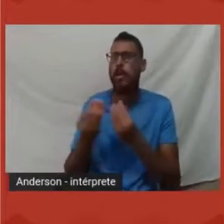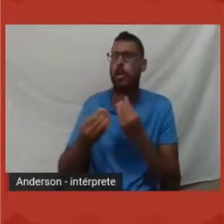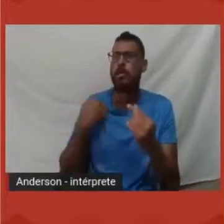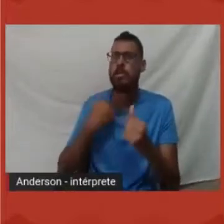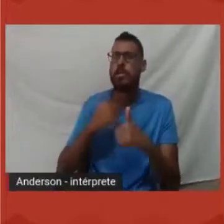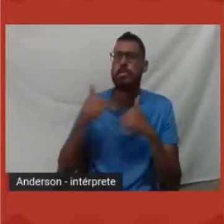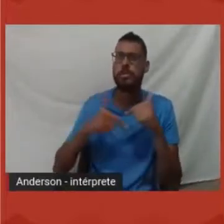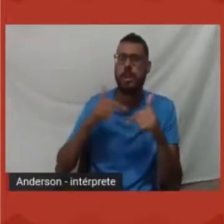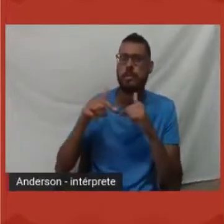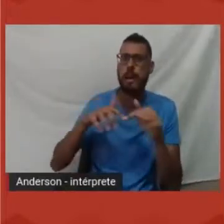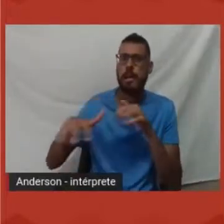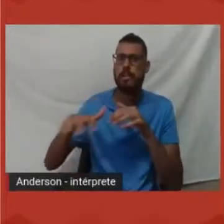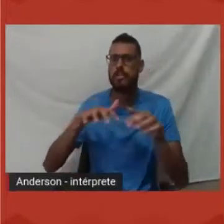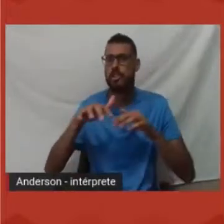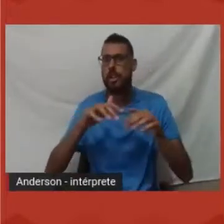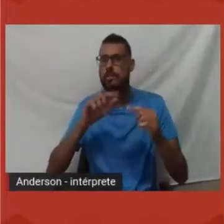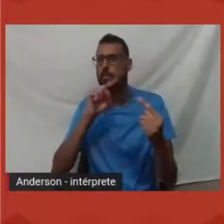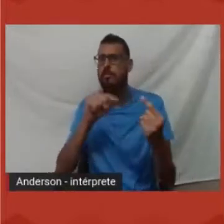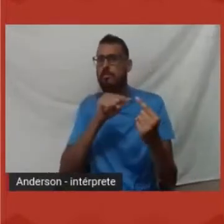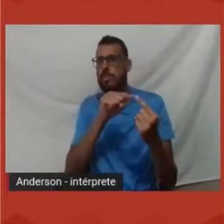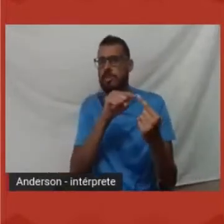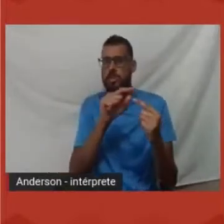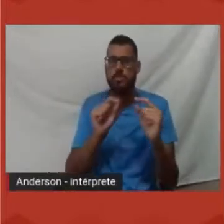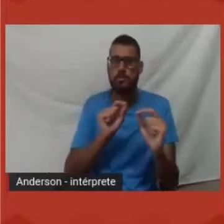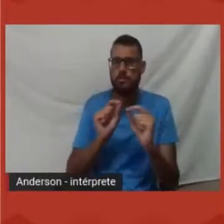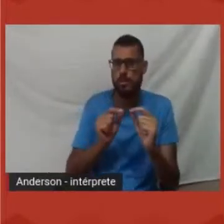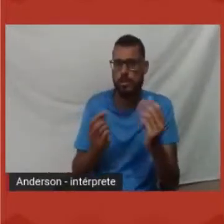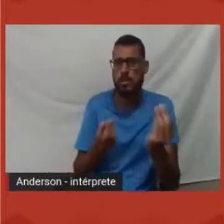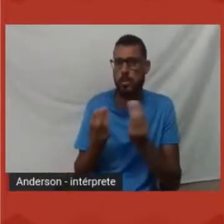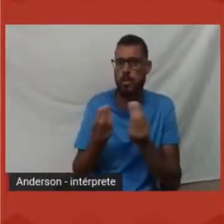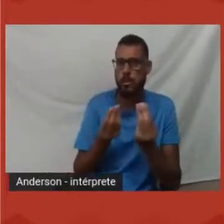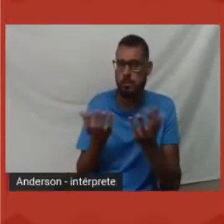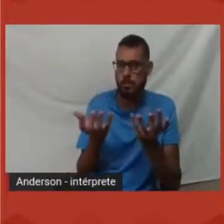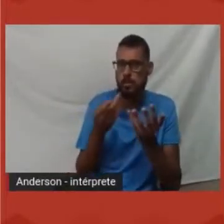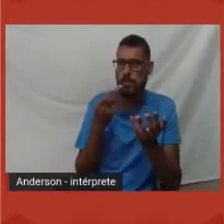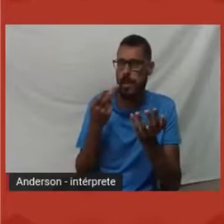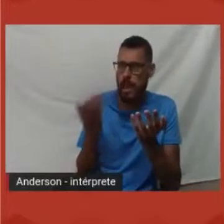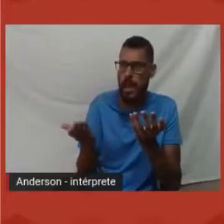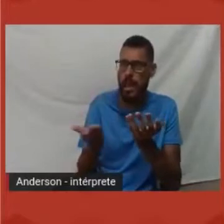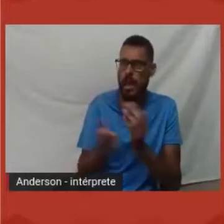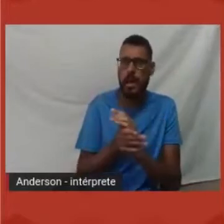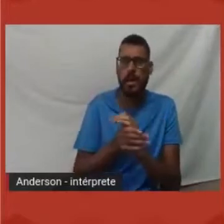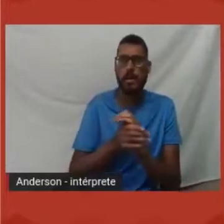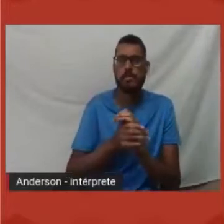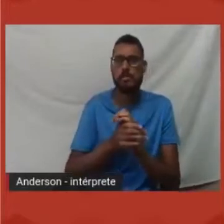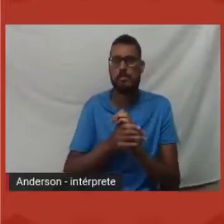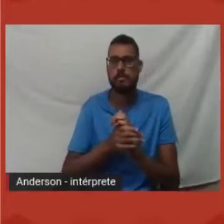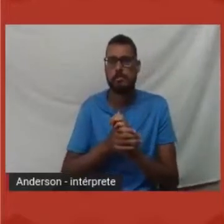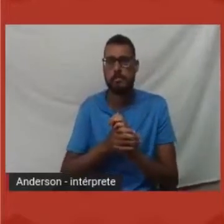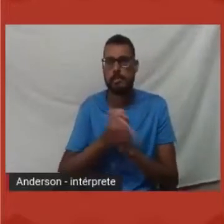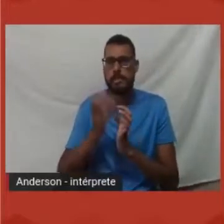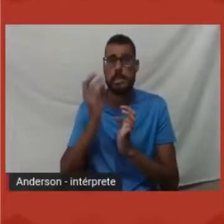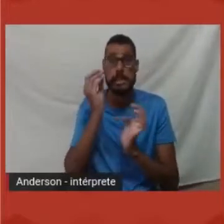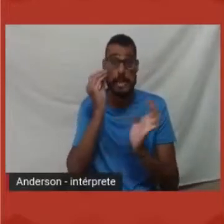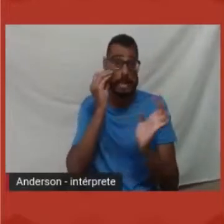qual o objetivo, vamos dizer assim. Você gostaria de falar, Flávio? Posso tentar. Eu